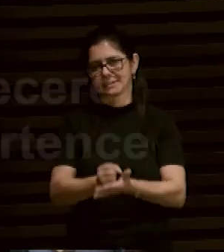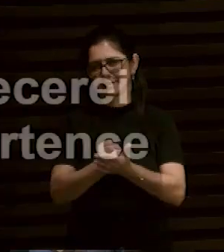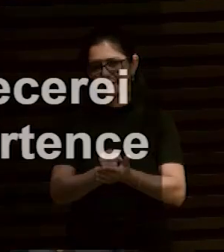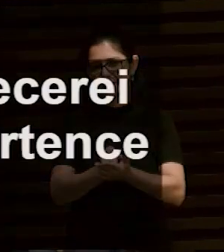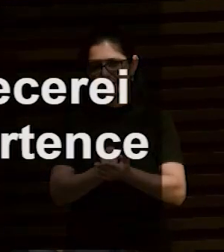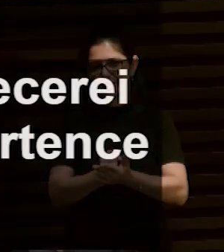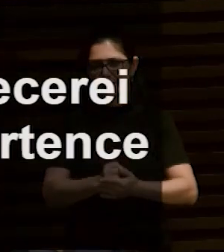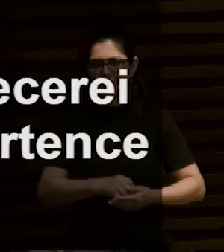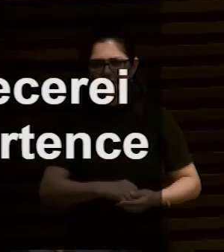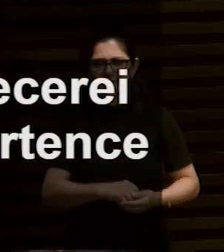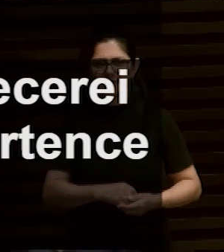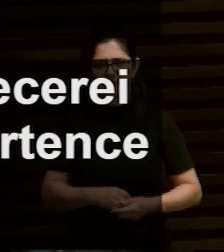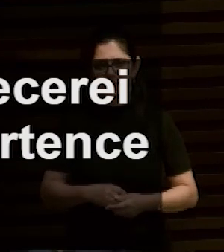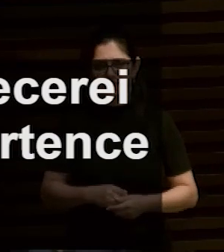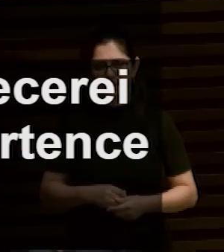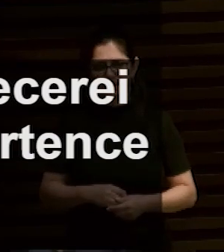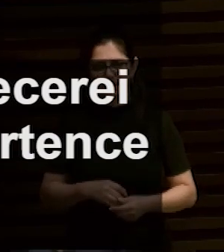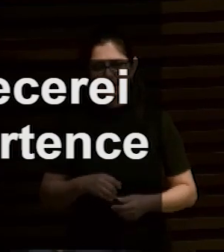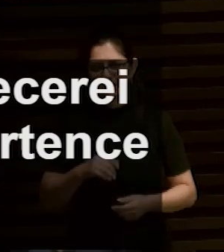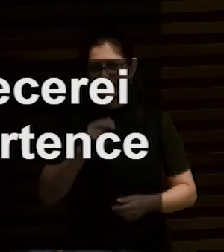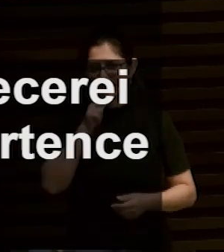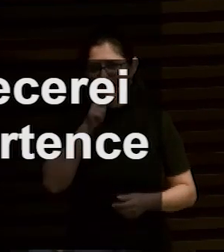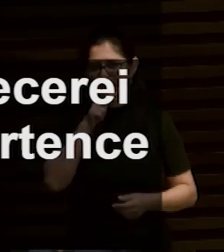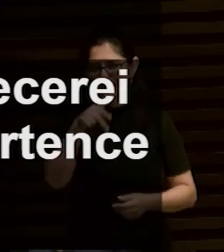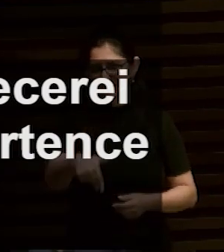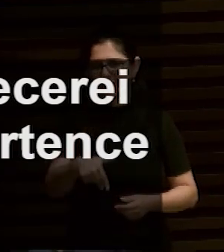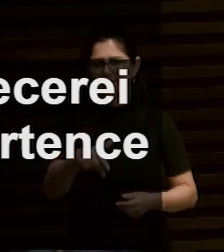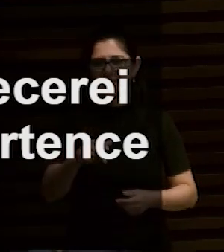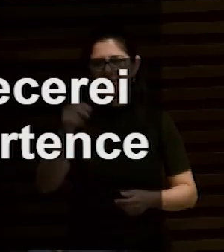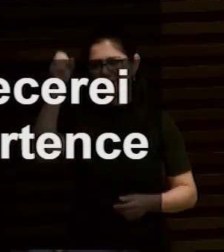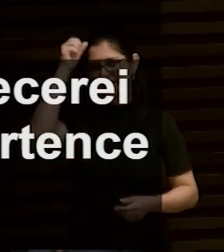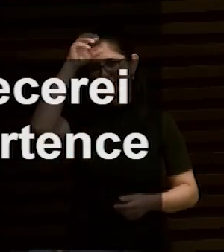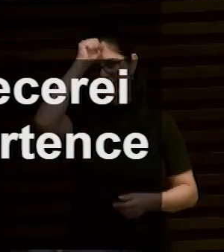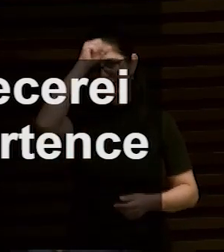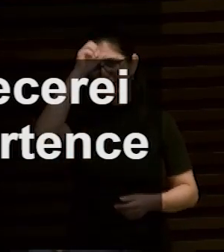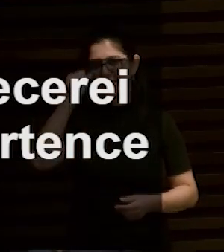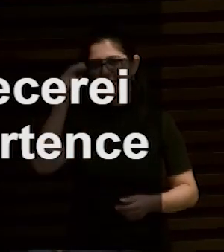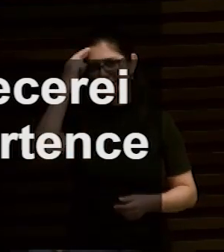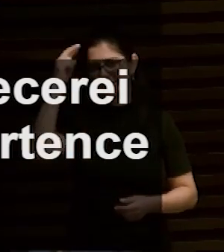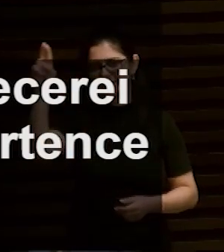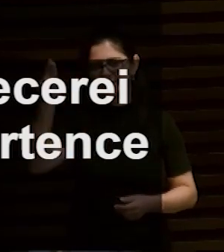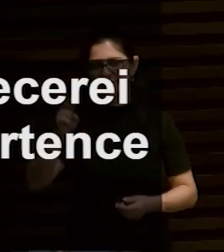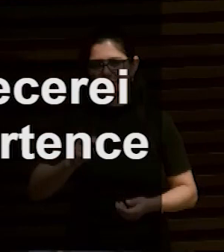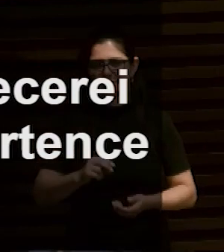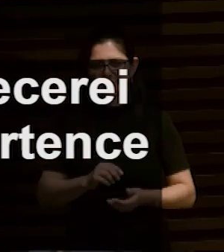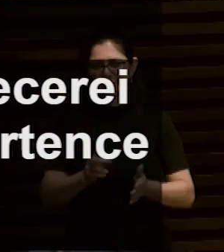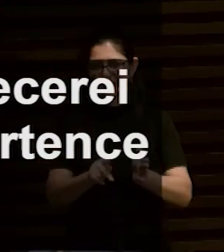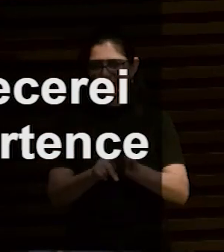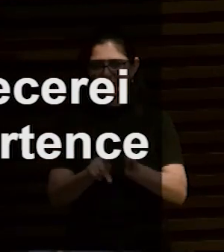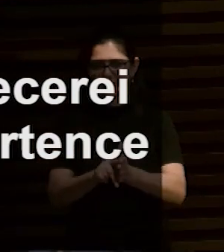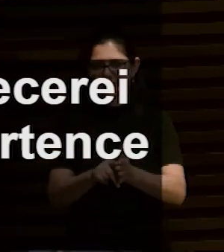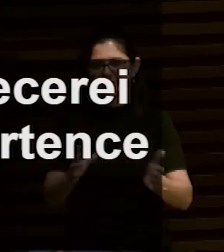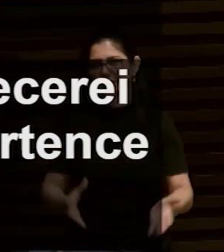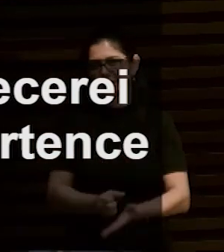no capítulo 1, Jonas aprendeu só depois que somente ao Senhor pertence a salvação. E vimos depois, no final do capítulo 2, que Jonas